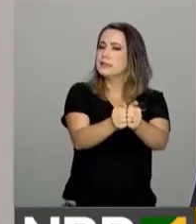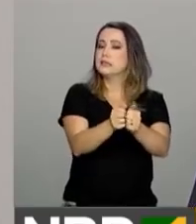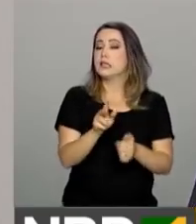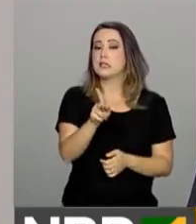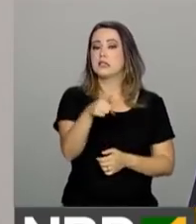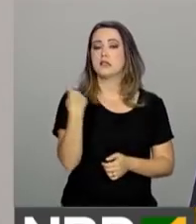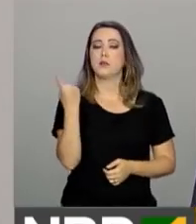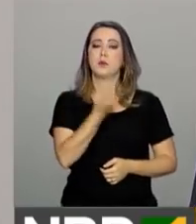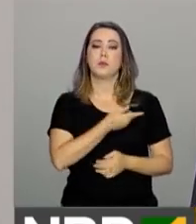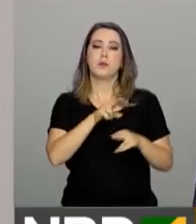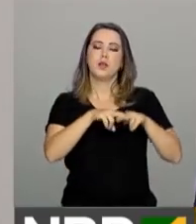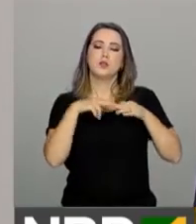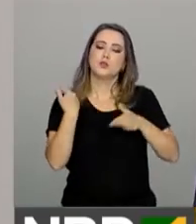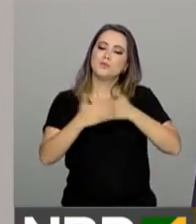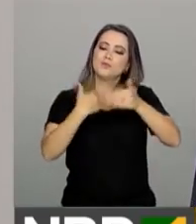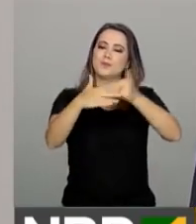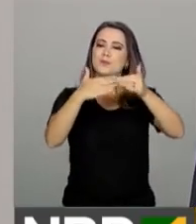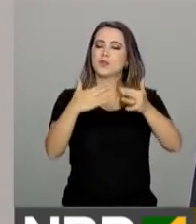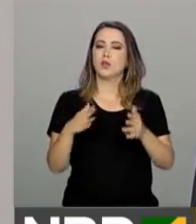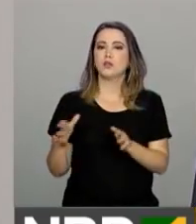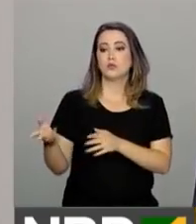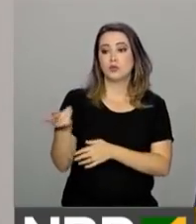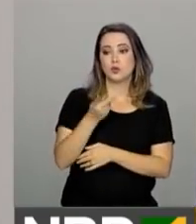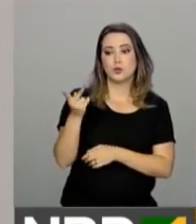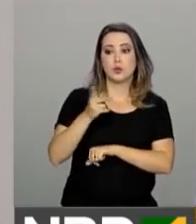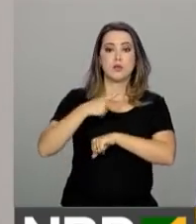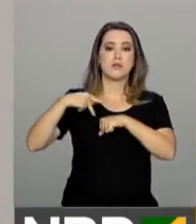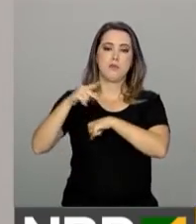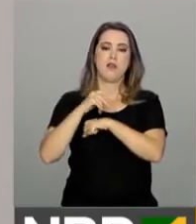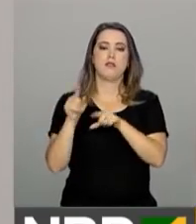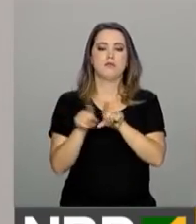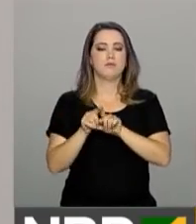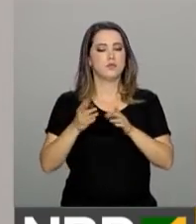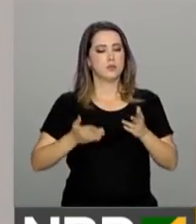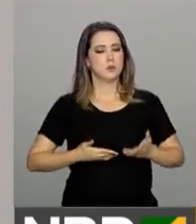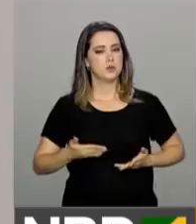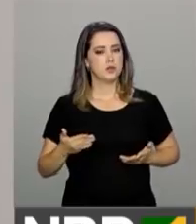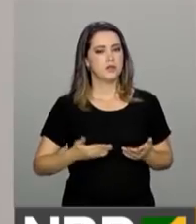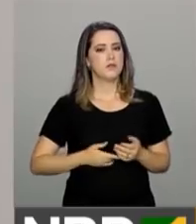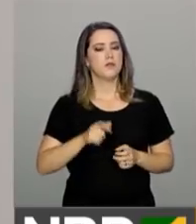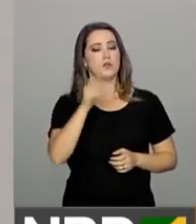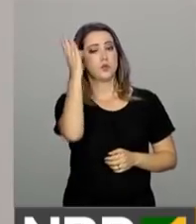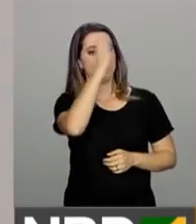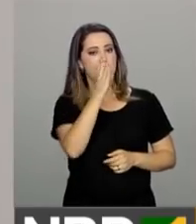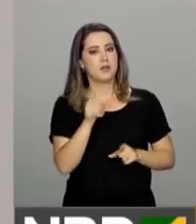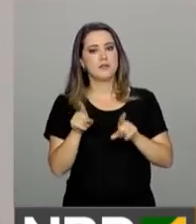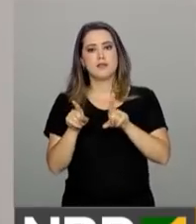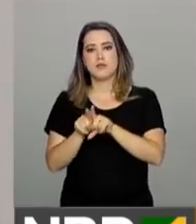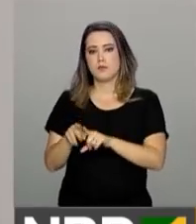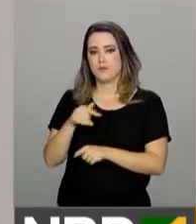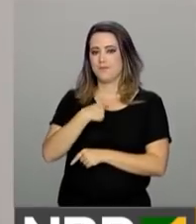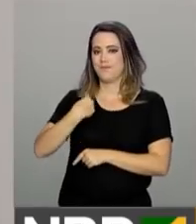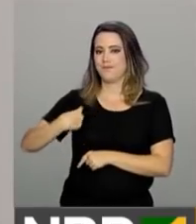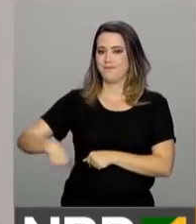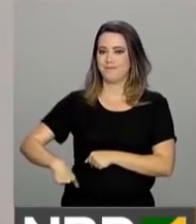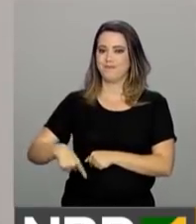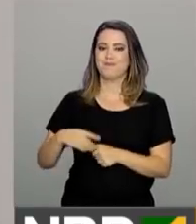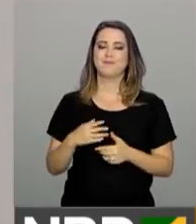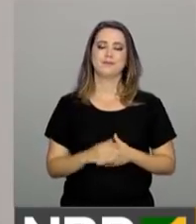do nosso desenvolvimento mútuo e sempre a serviço do bem estar dos brasileiros e chineses